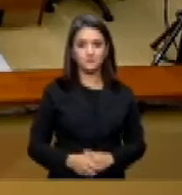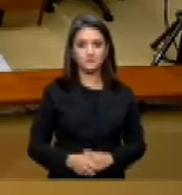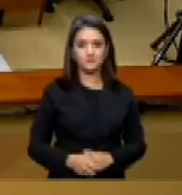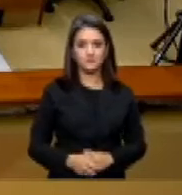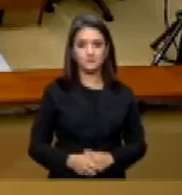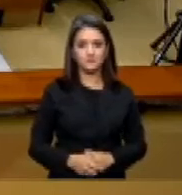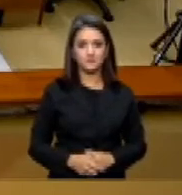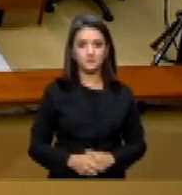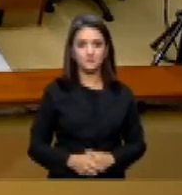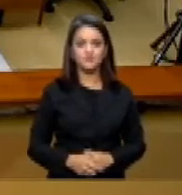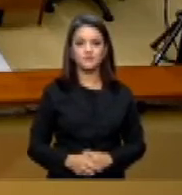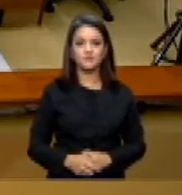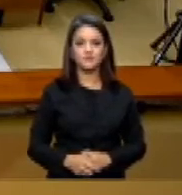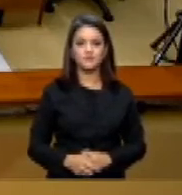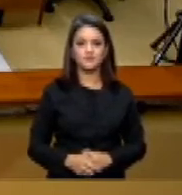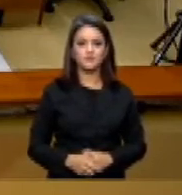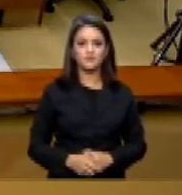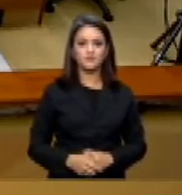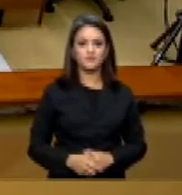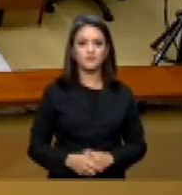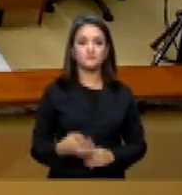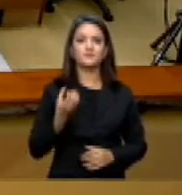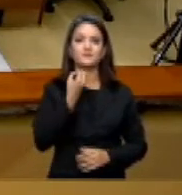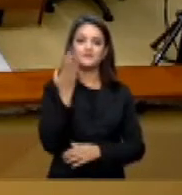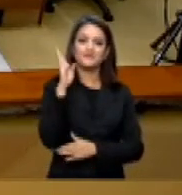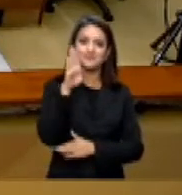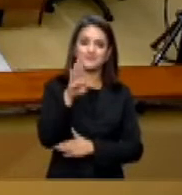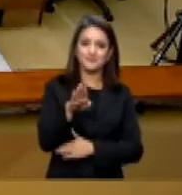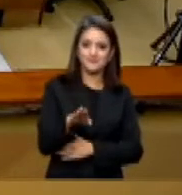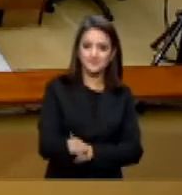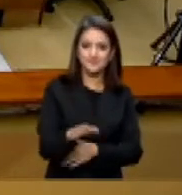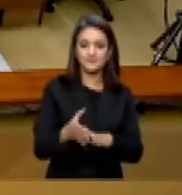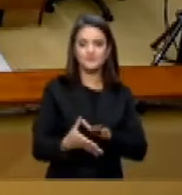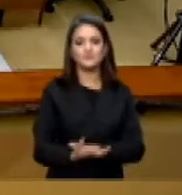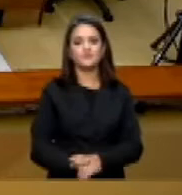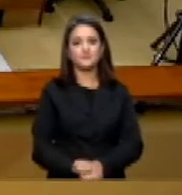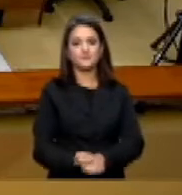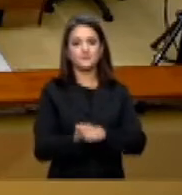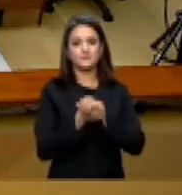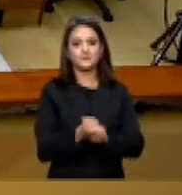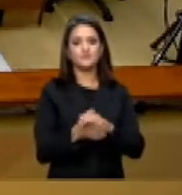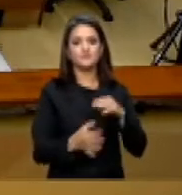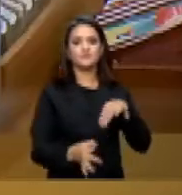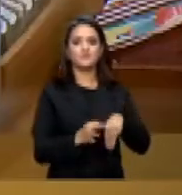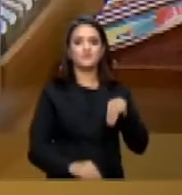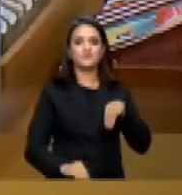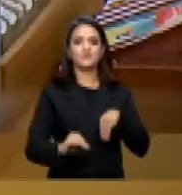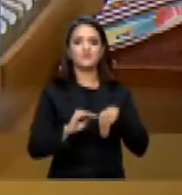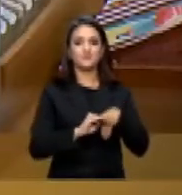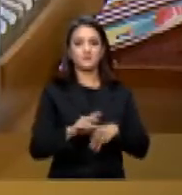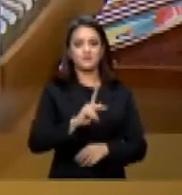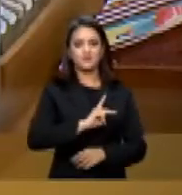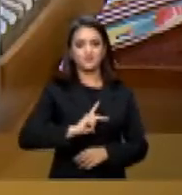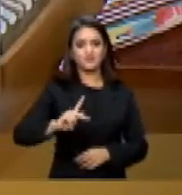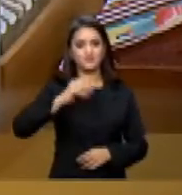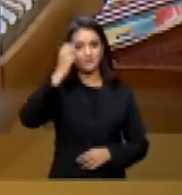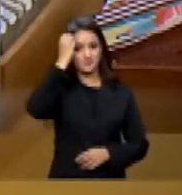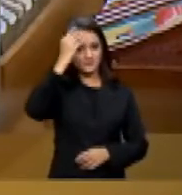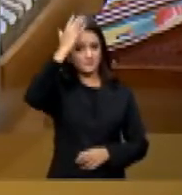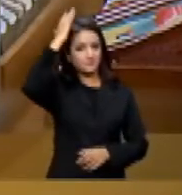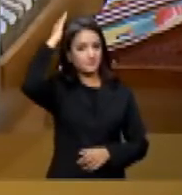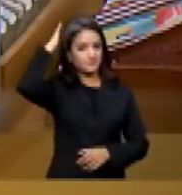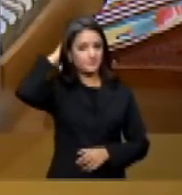Boa tarde. Cumprimento o senhor ministro-presidente Luiz Fux, a